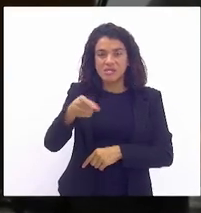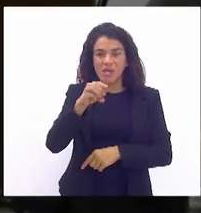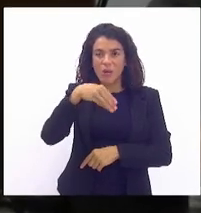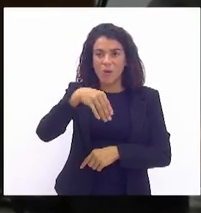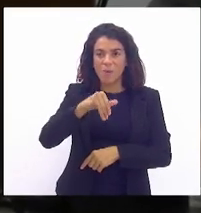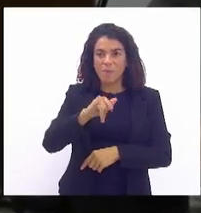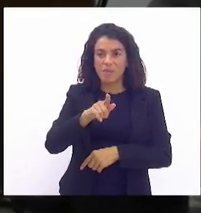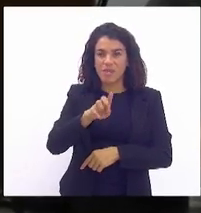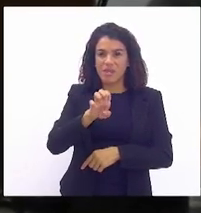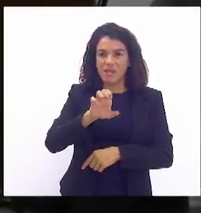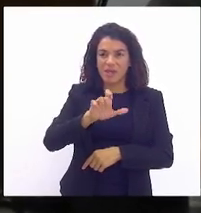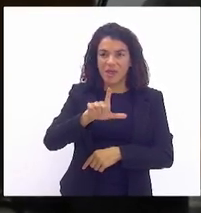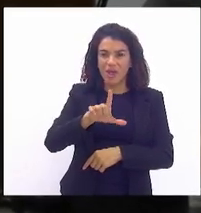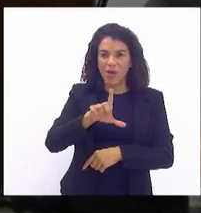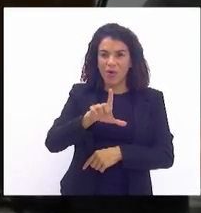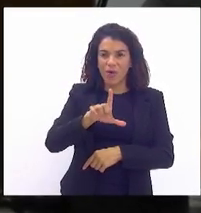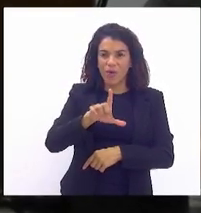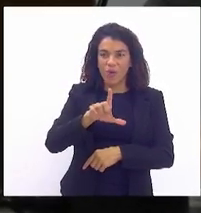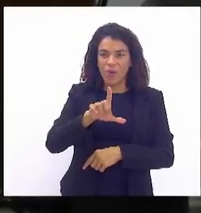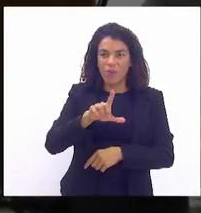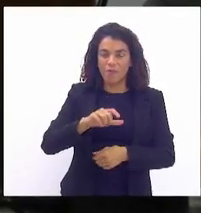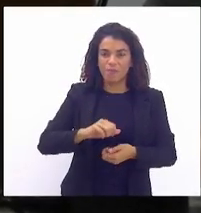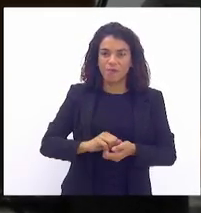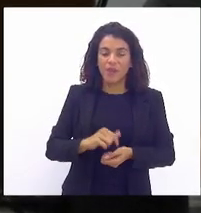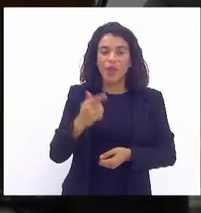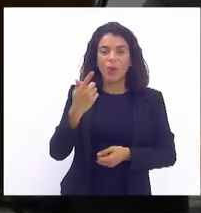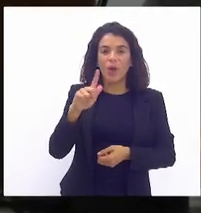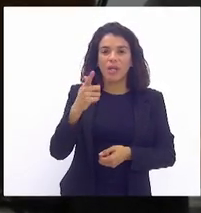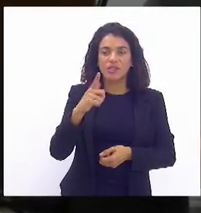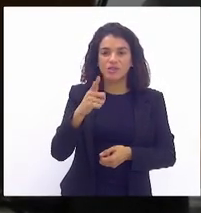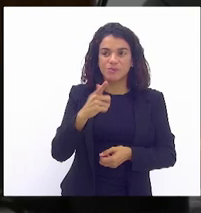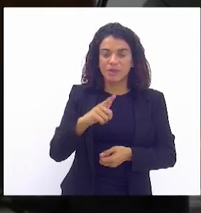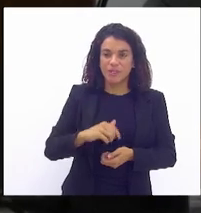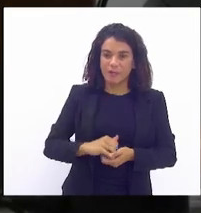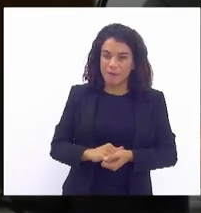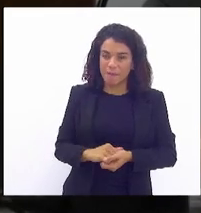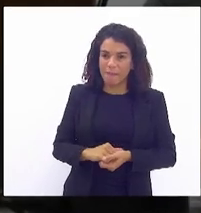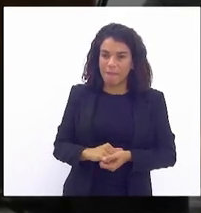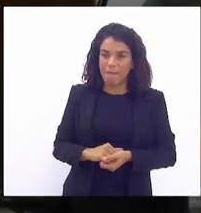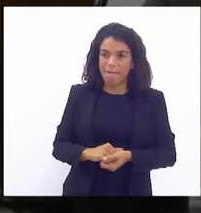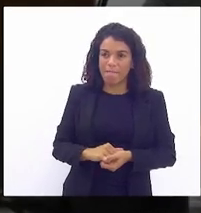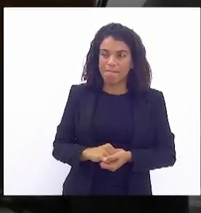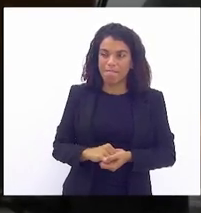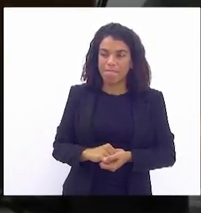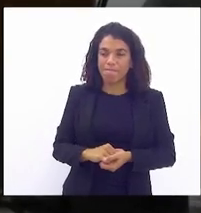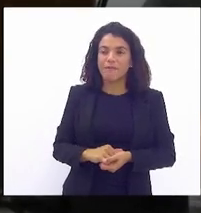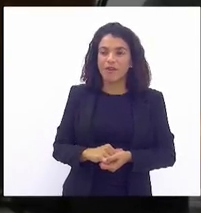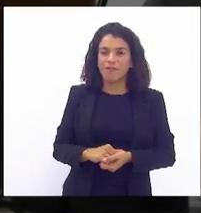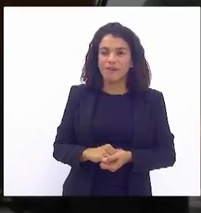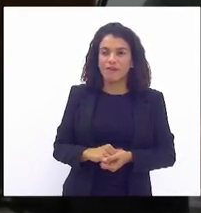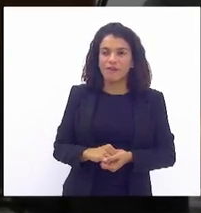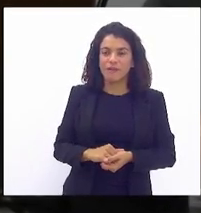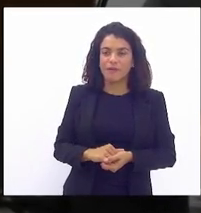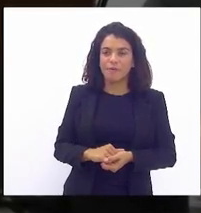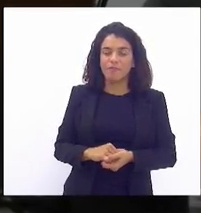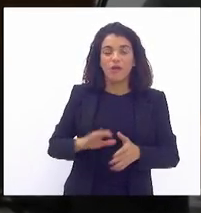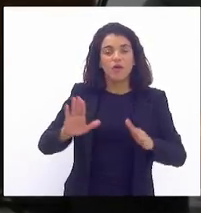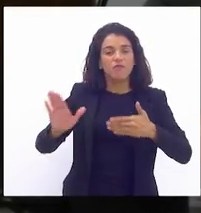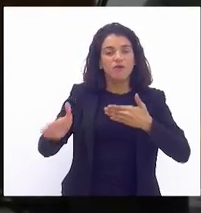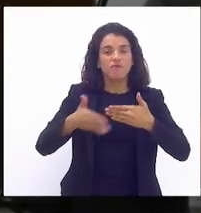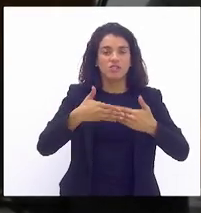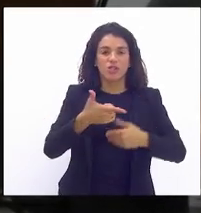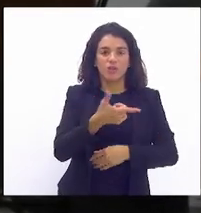na ilha da Guaíba, se não me engano, em Mangaratiba, que foi fechado em